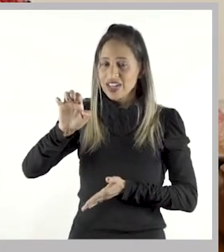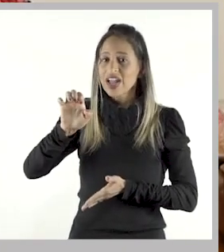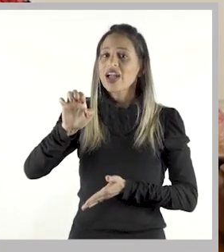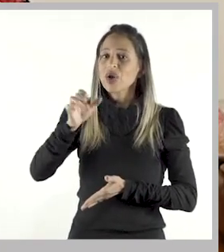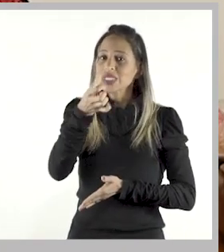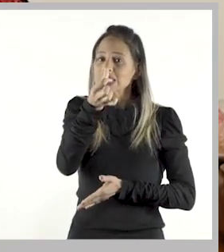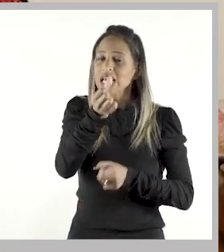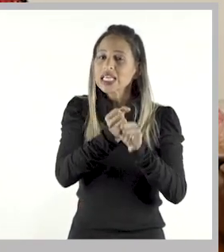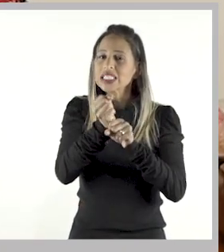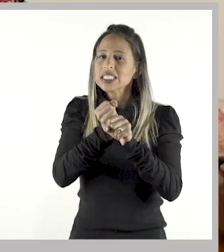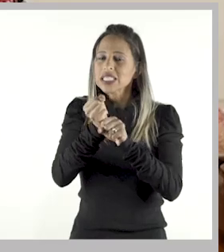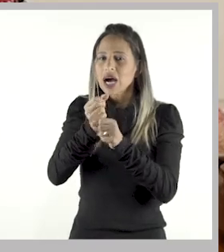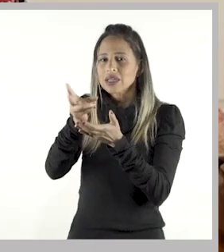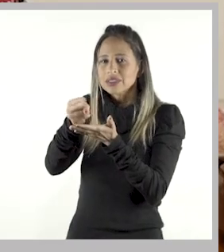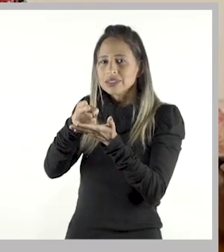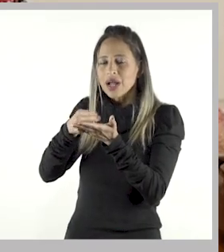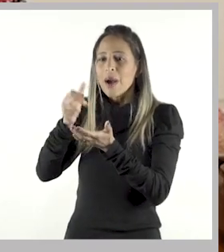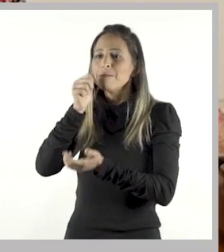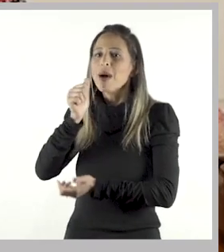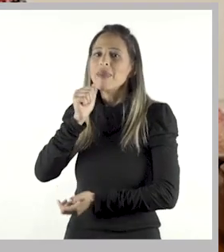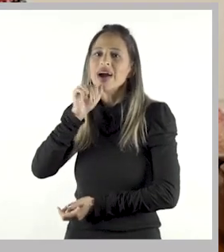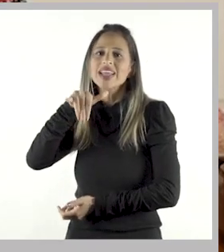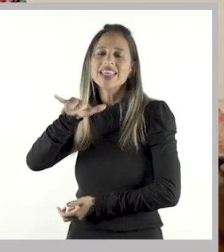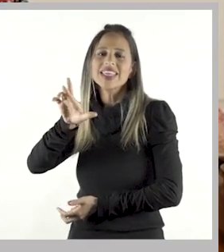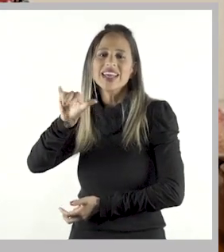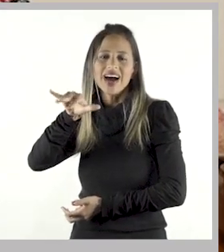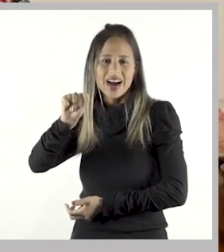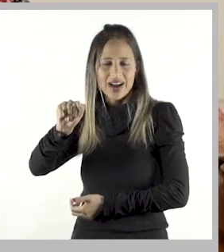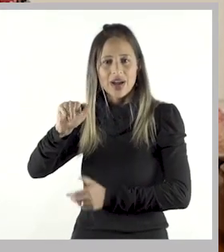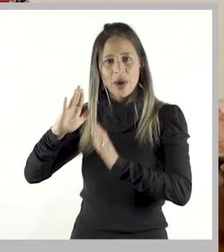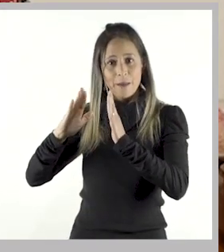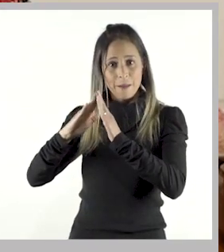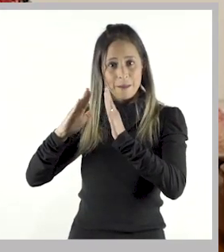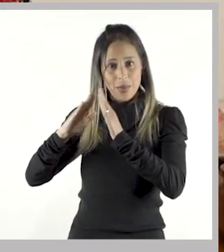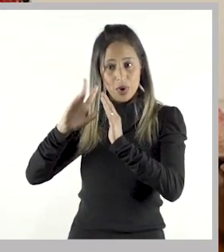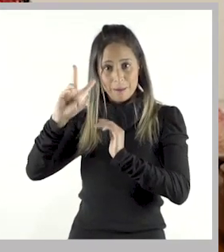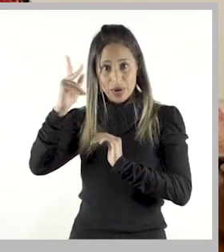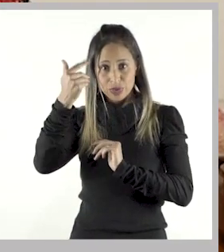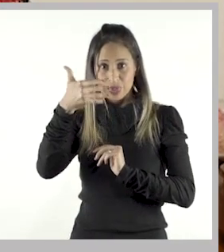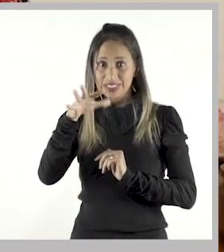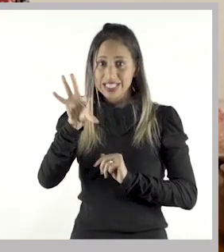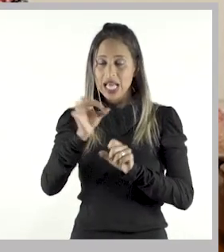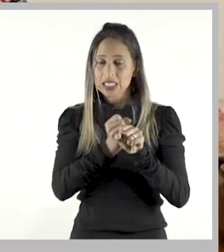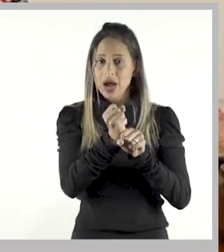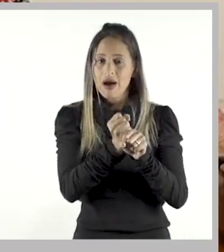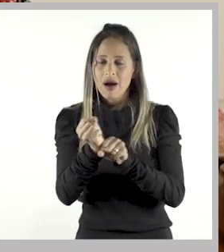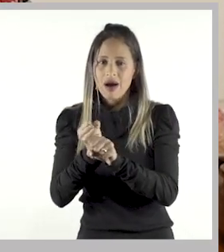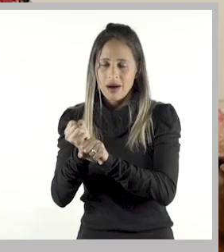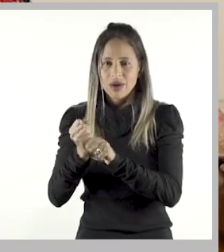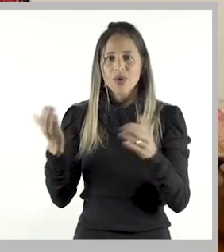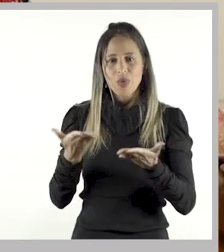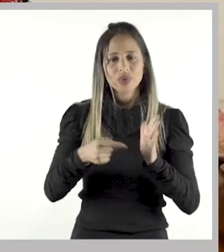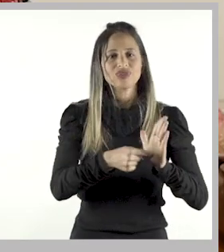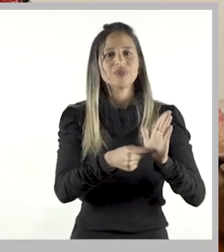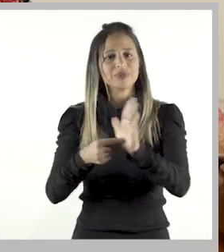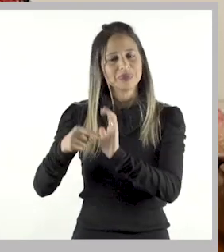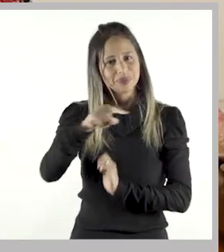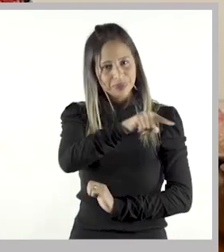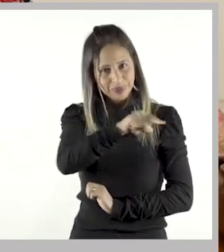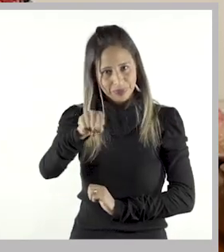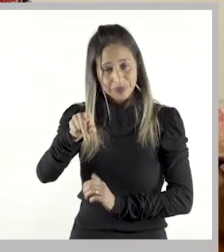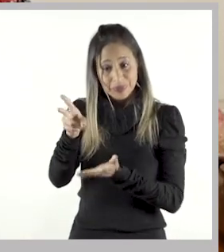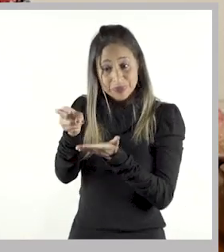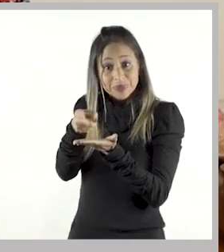da Yara e moro mais de 10 anos em Belo Horizonte. E hoje eu vou mostrar para vocês uma ilustração, um pouco do meu